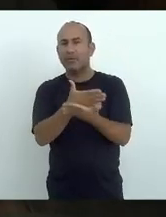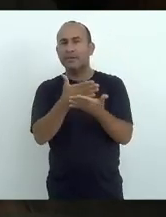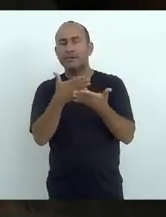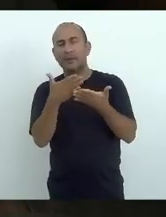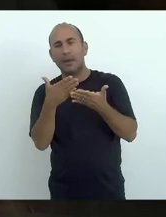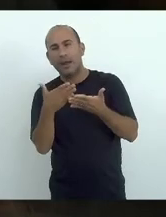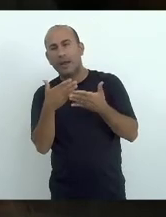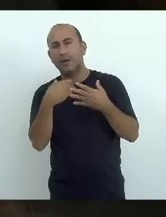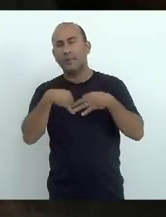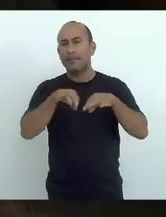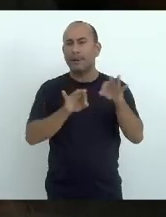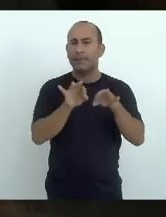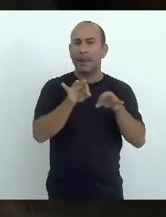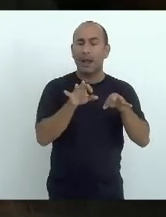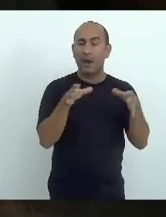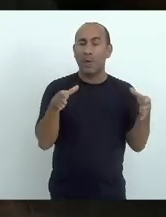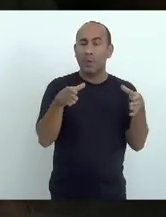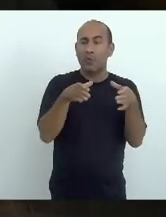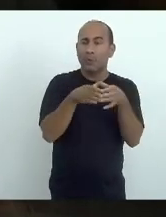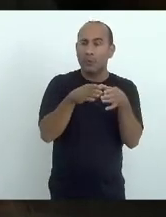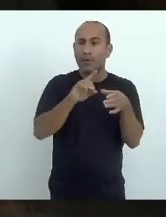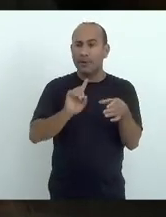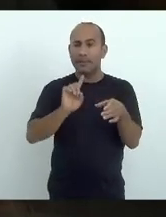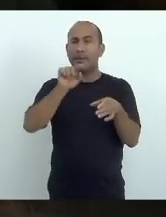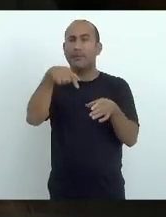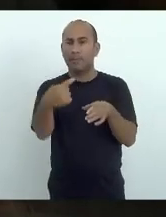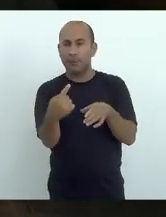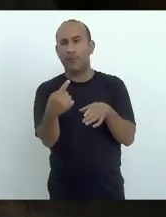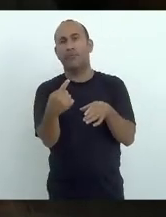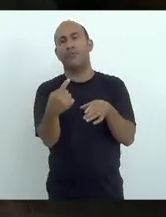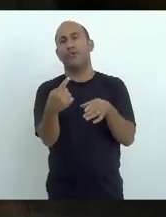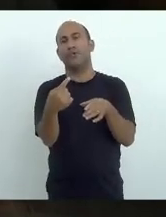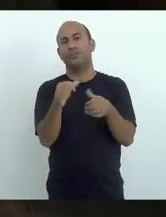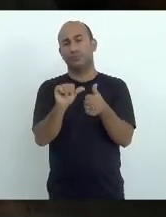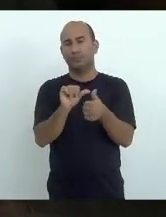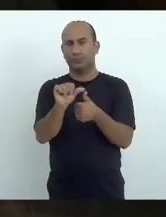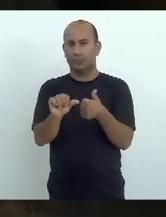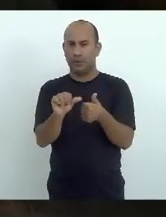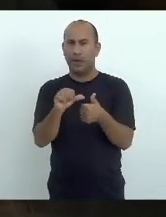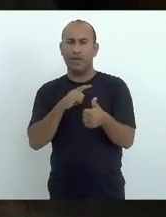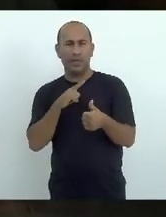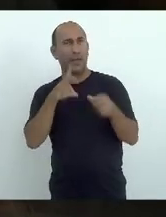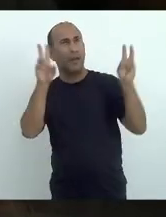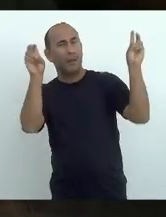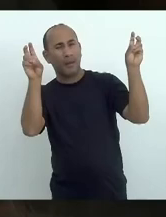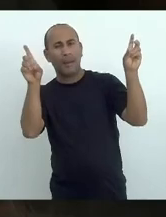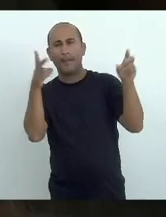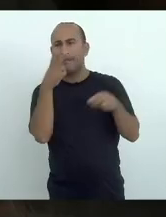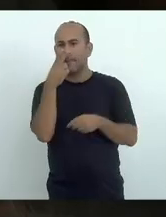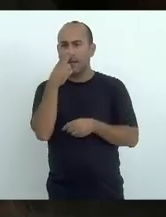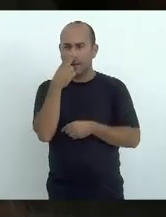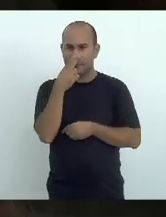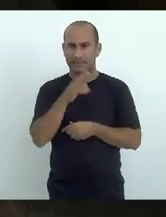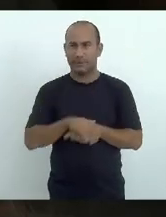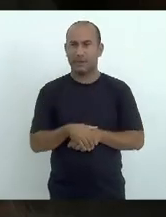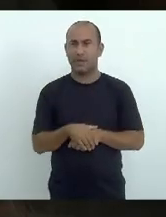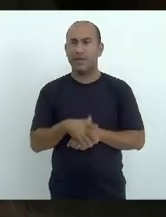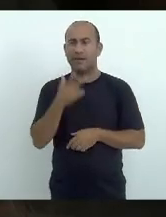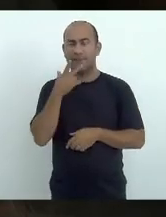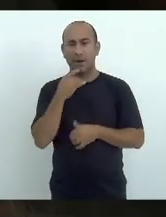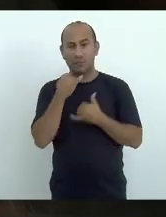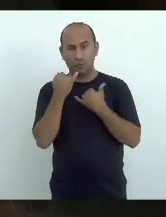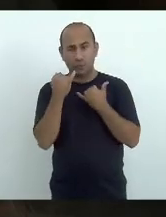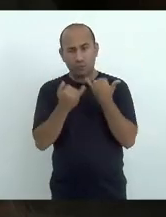ajudaram a armar aquele grupo que depois se tornou o Talibã. São títulos semelhantes. Este, no entanto, Jogo de